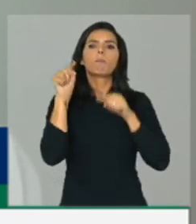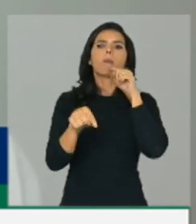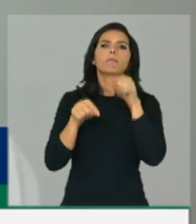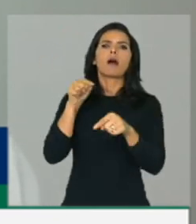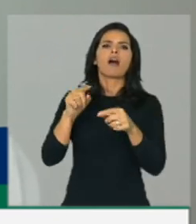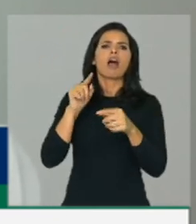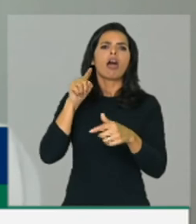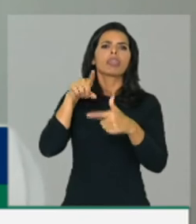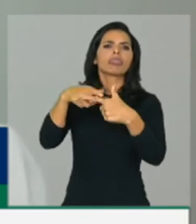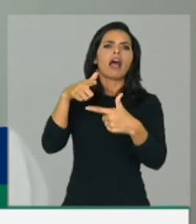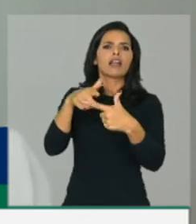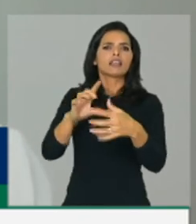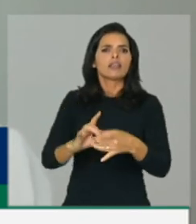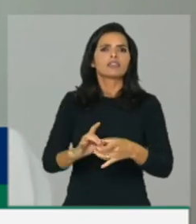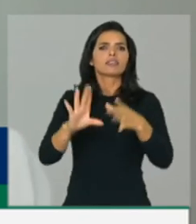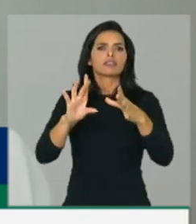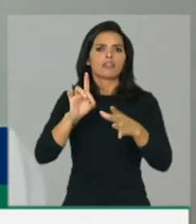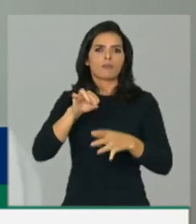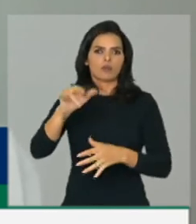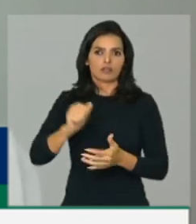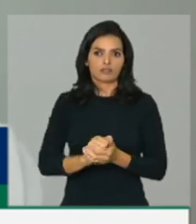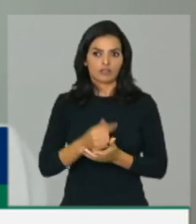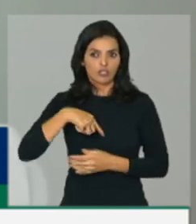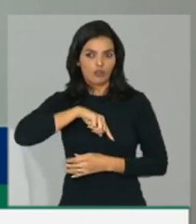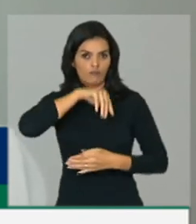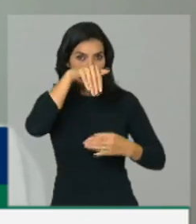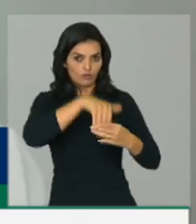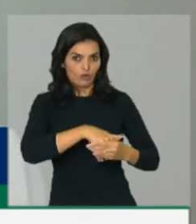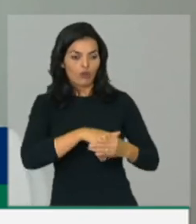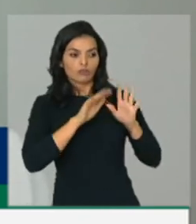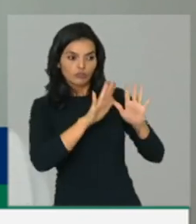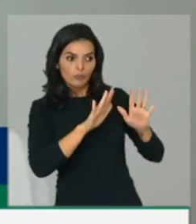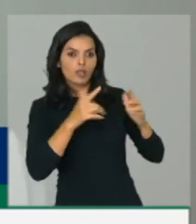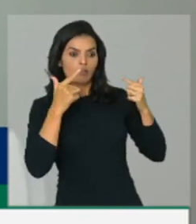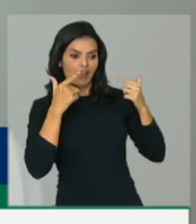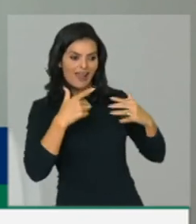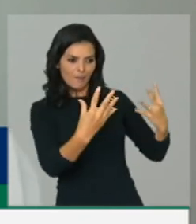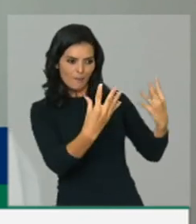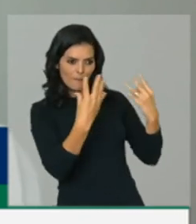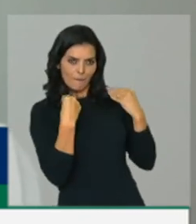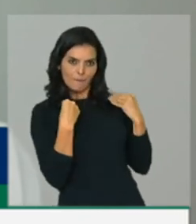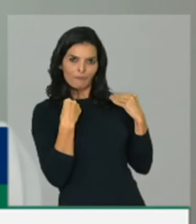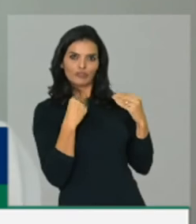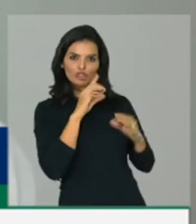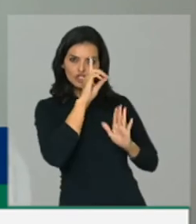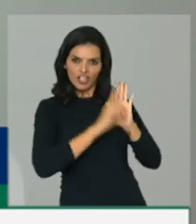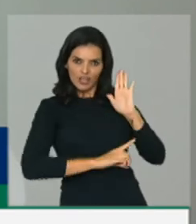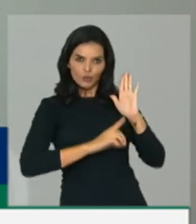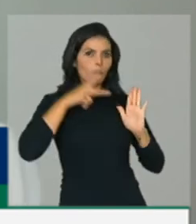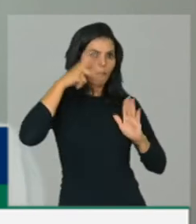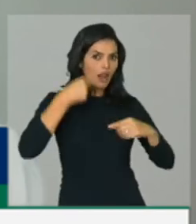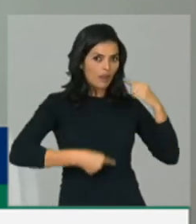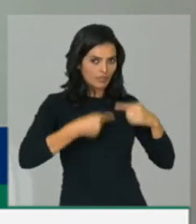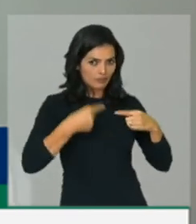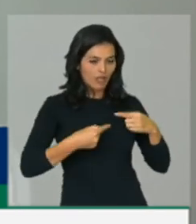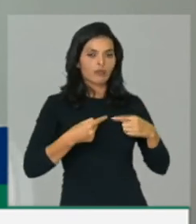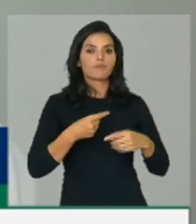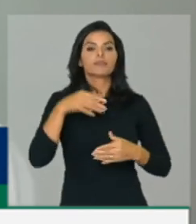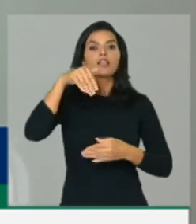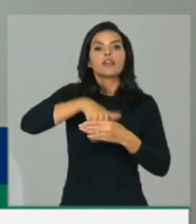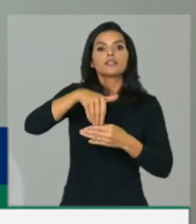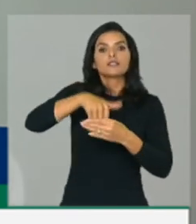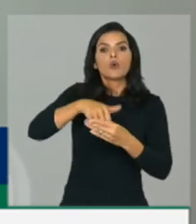democracia. A Câmara se posiciona sobre os limites da imunidade parlamentar. Desde as eleições de